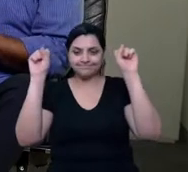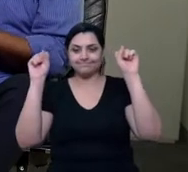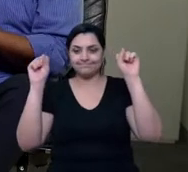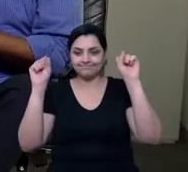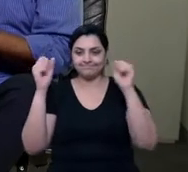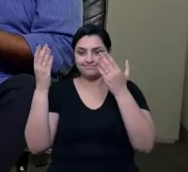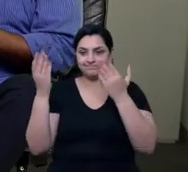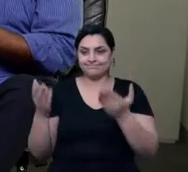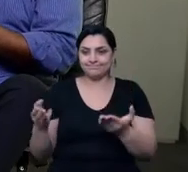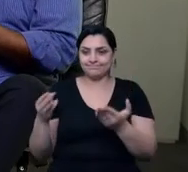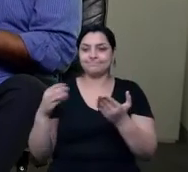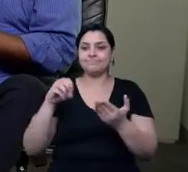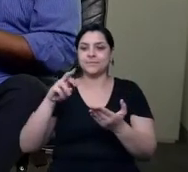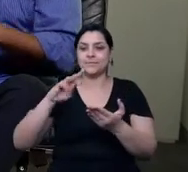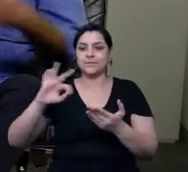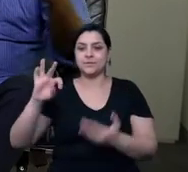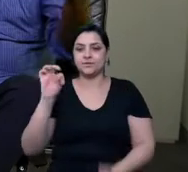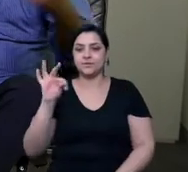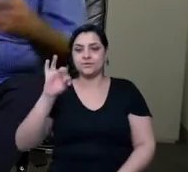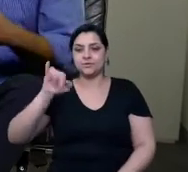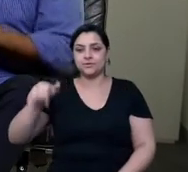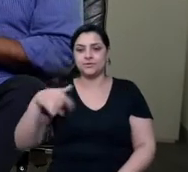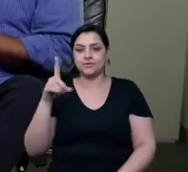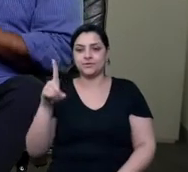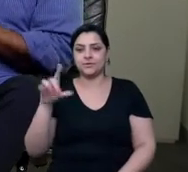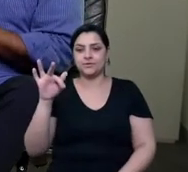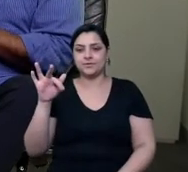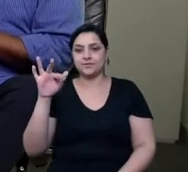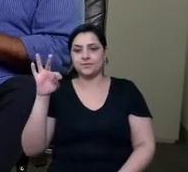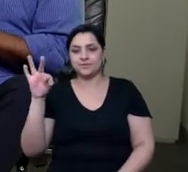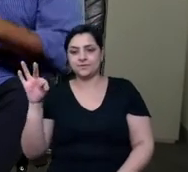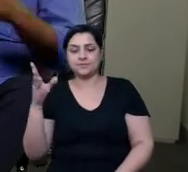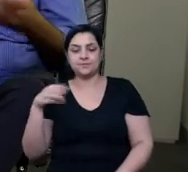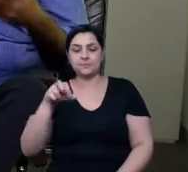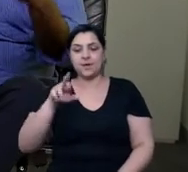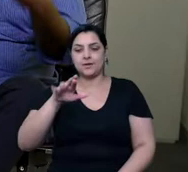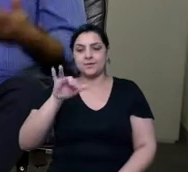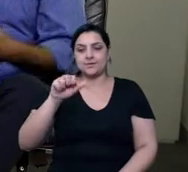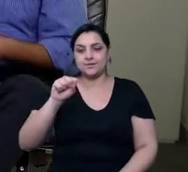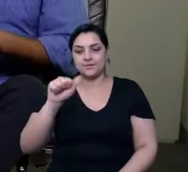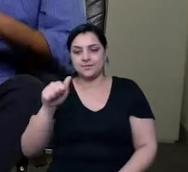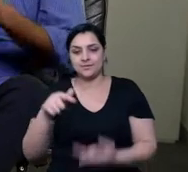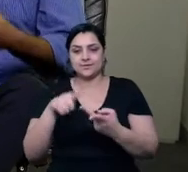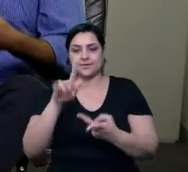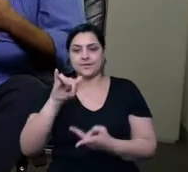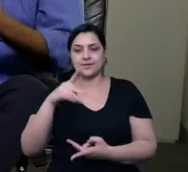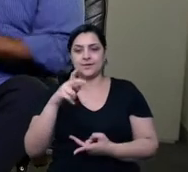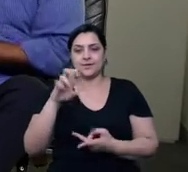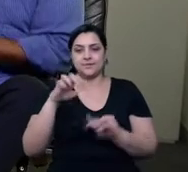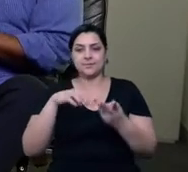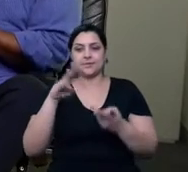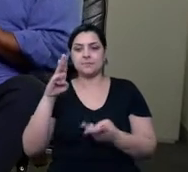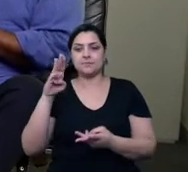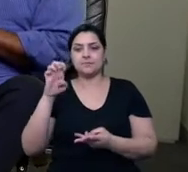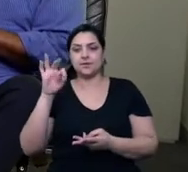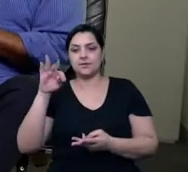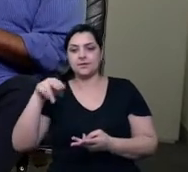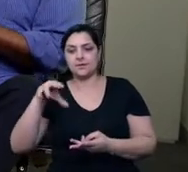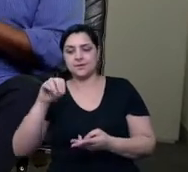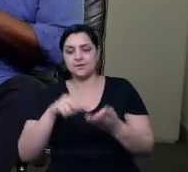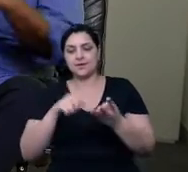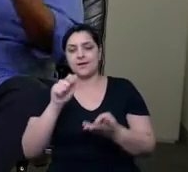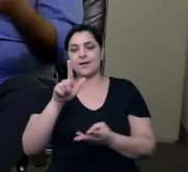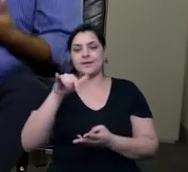Memorial do TJDFT, os colegas, né? Marisa, o Guilherme, a Betânia, a Aline, a Thalita, as pessoas que me